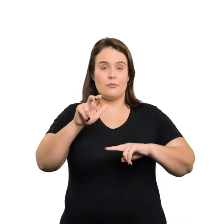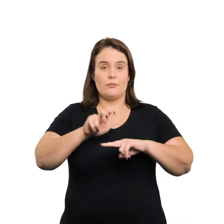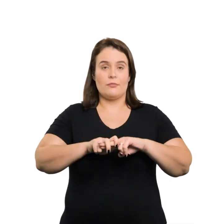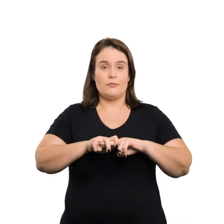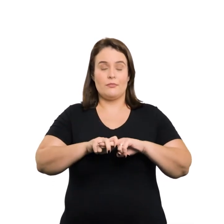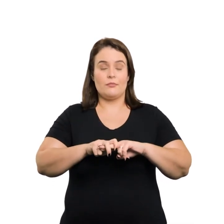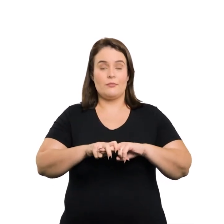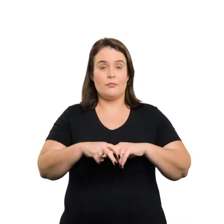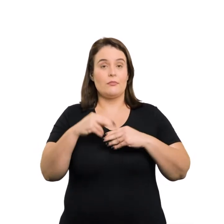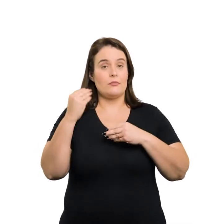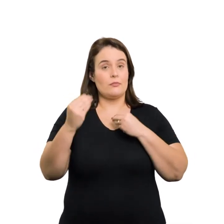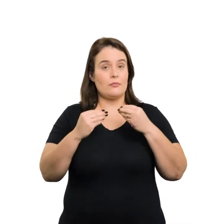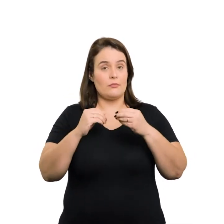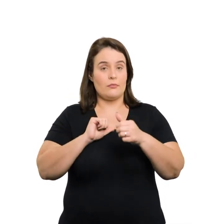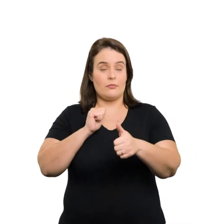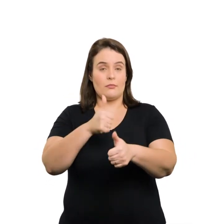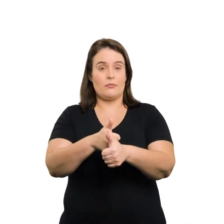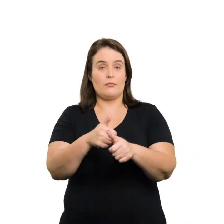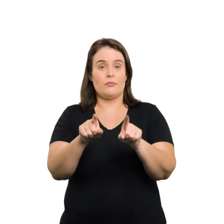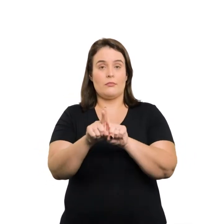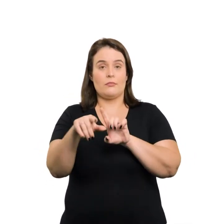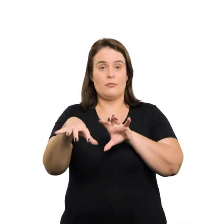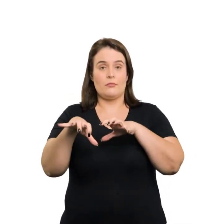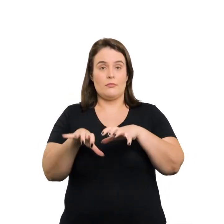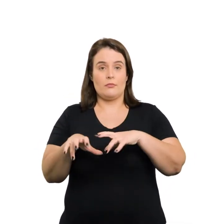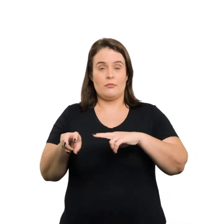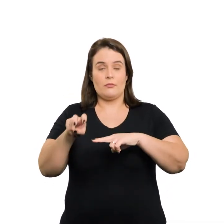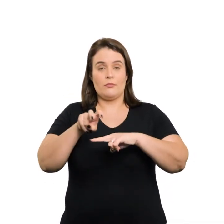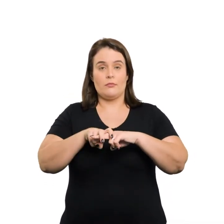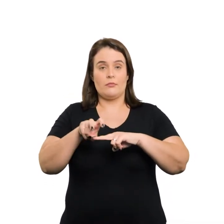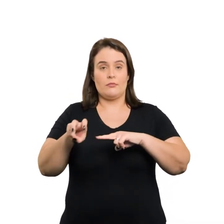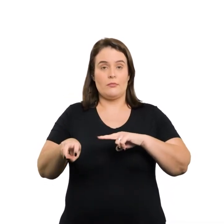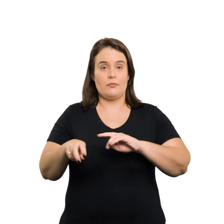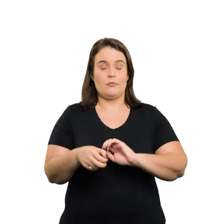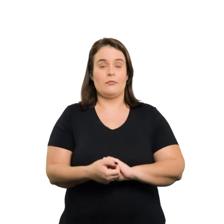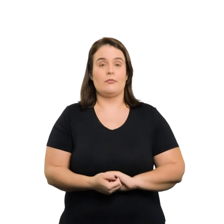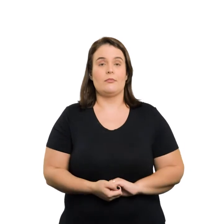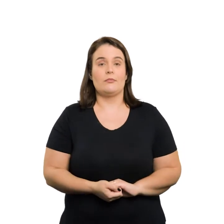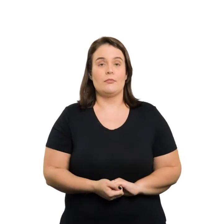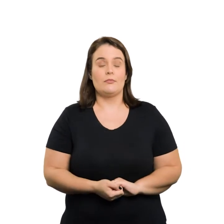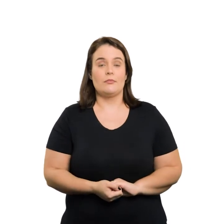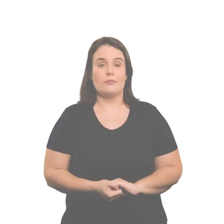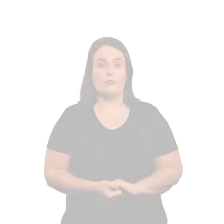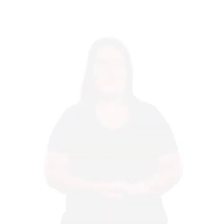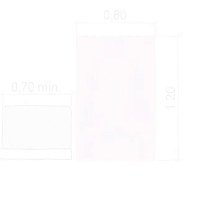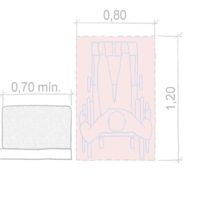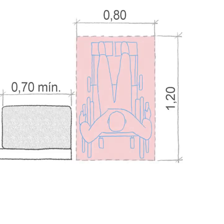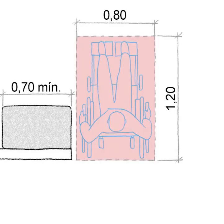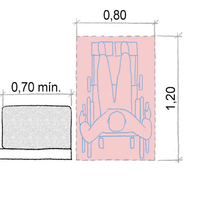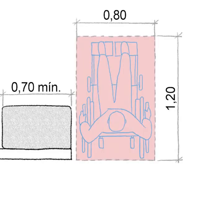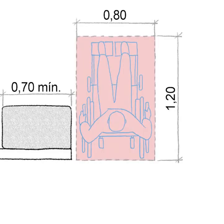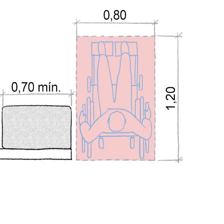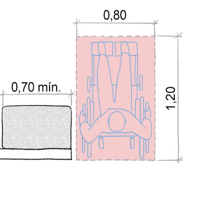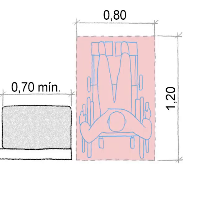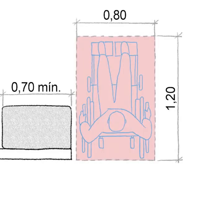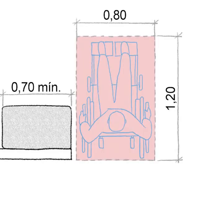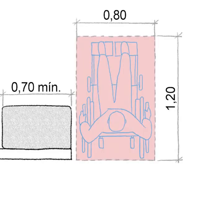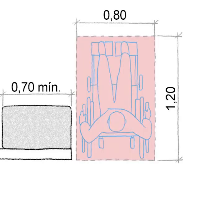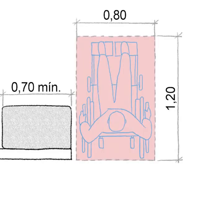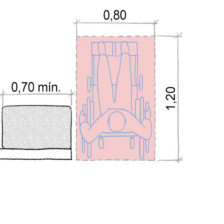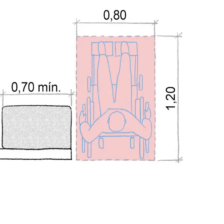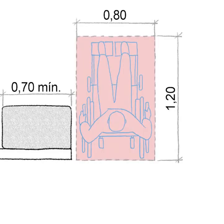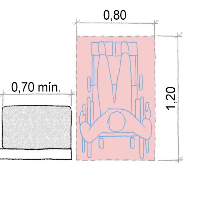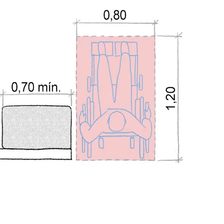Bancos para vestiários. Condições de aproximação e área de transferência. A